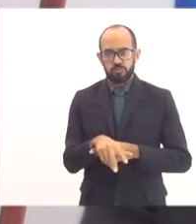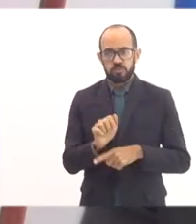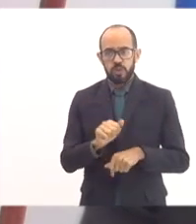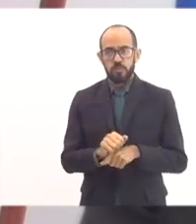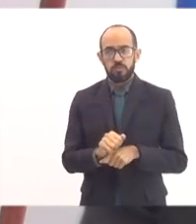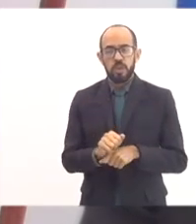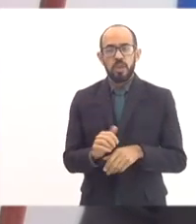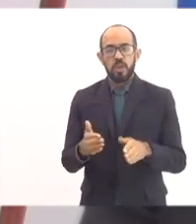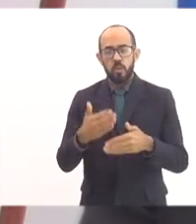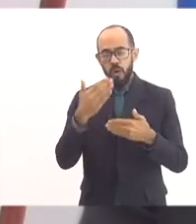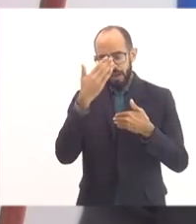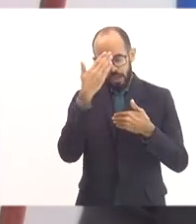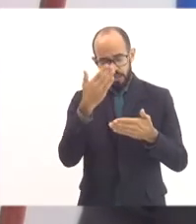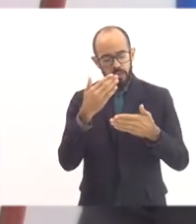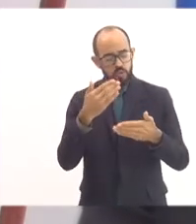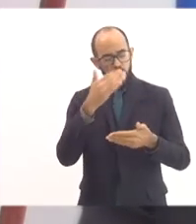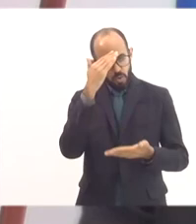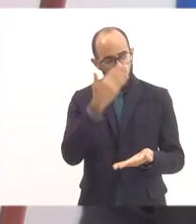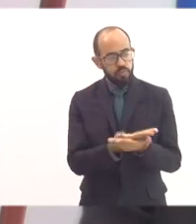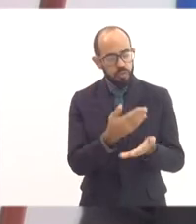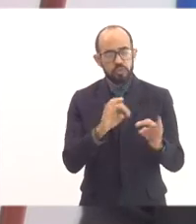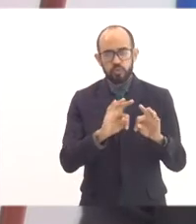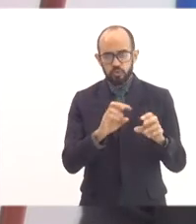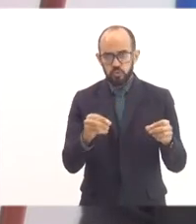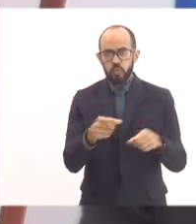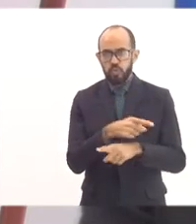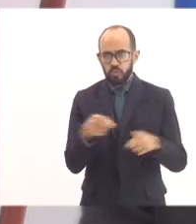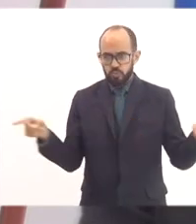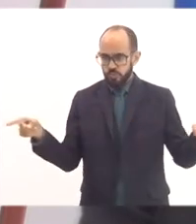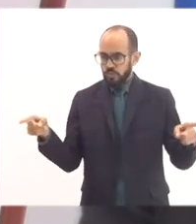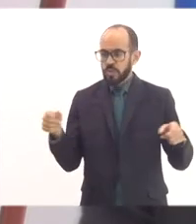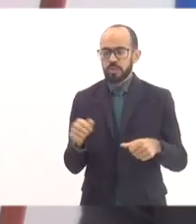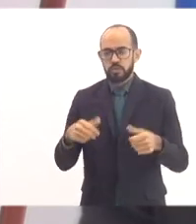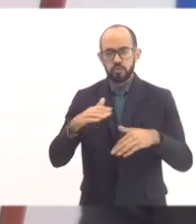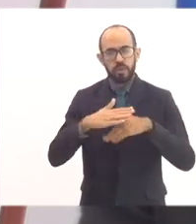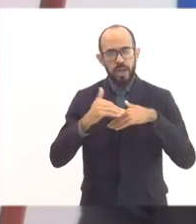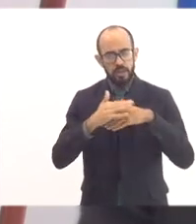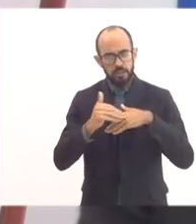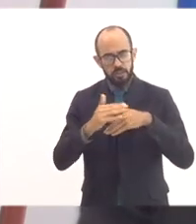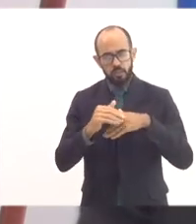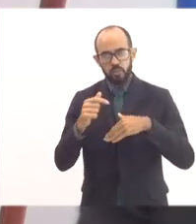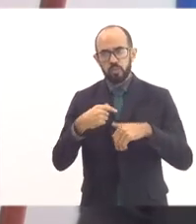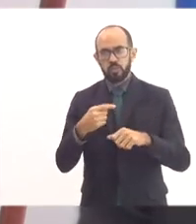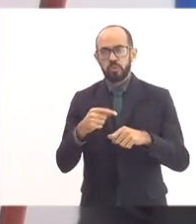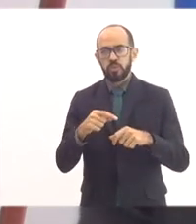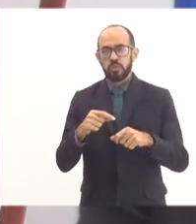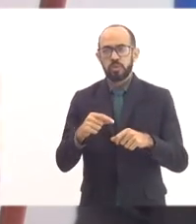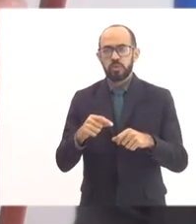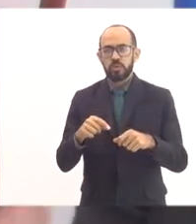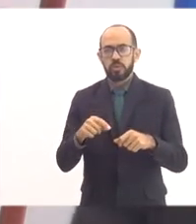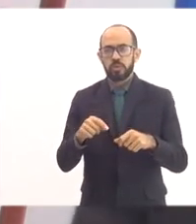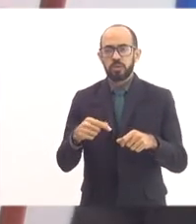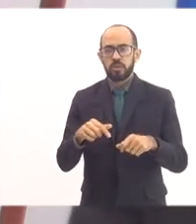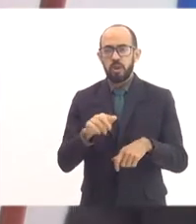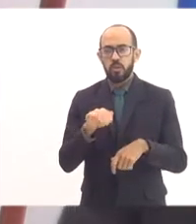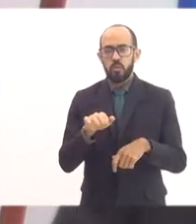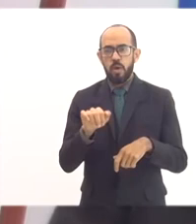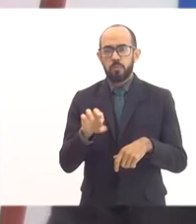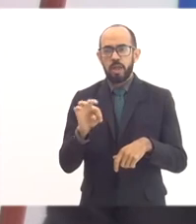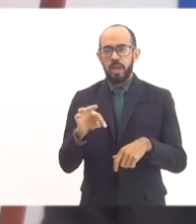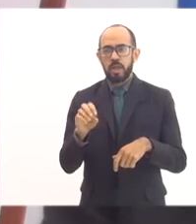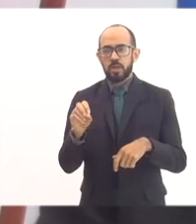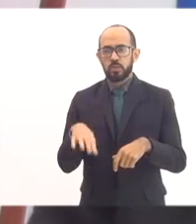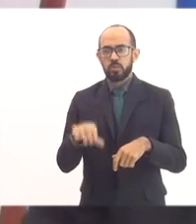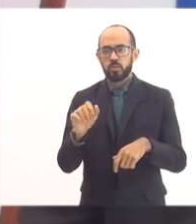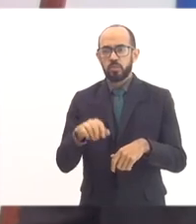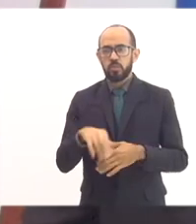fato. Agradeço a confiança de todos. Agradeço o carinho, a forma que vocês tratam a mim. Está aqui, ó, Gualberto, Marta Rocha,